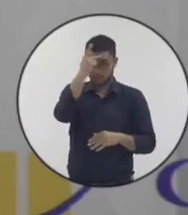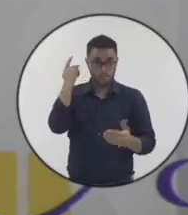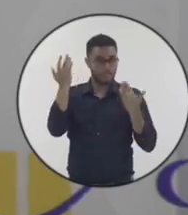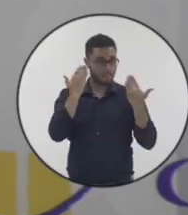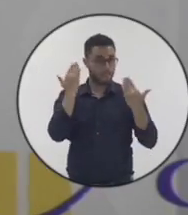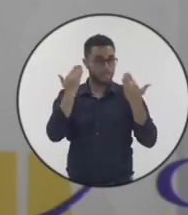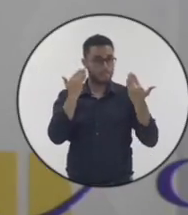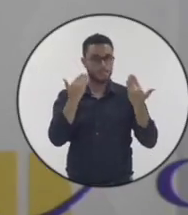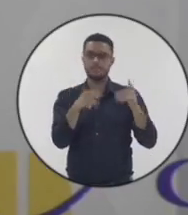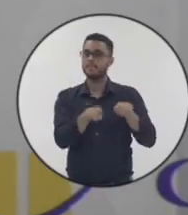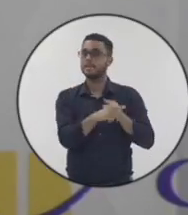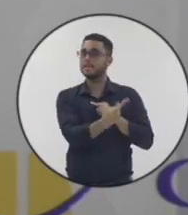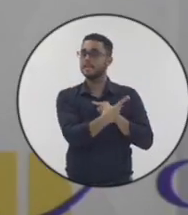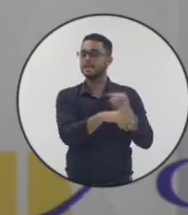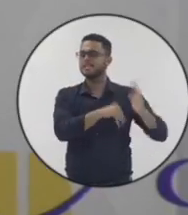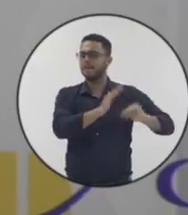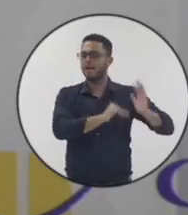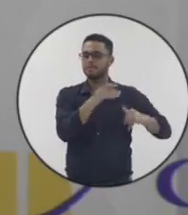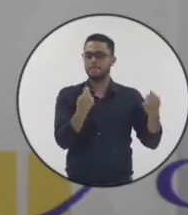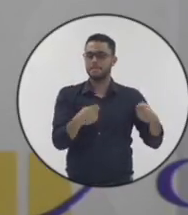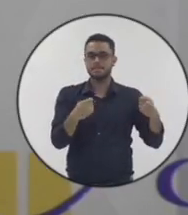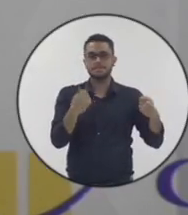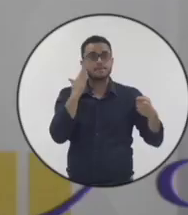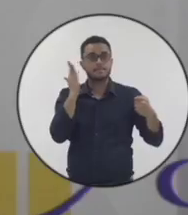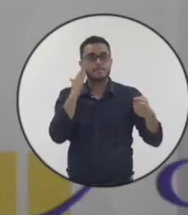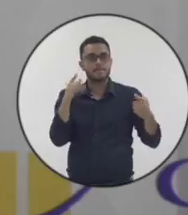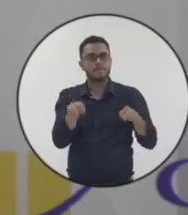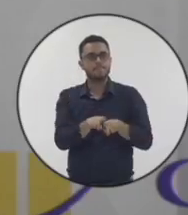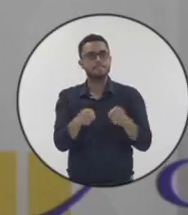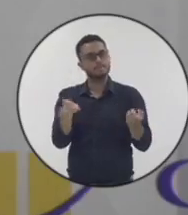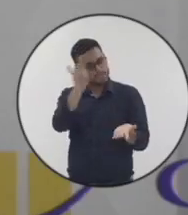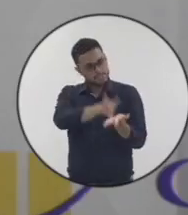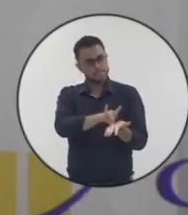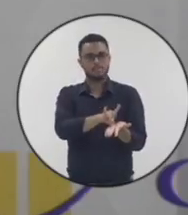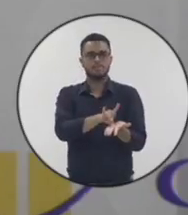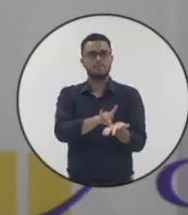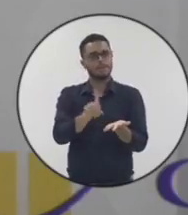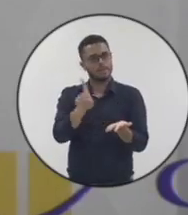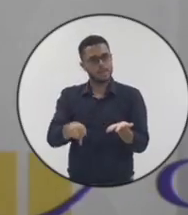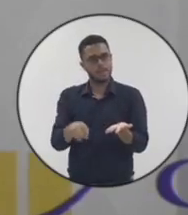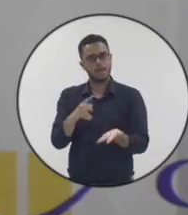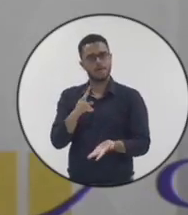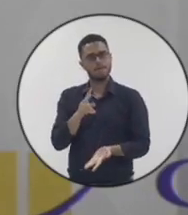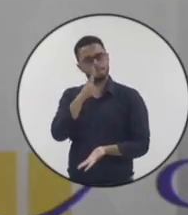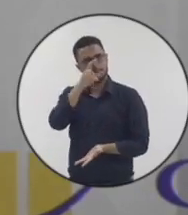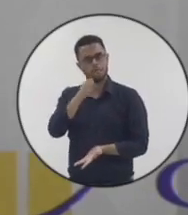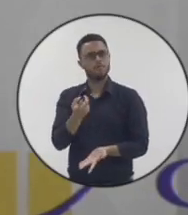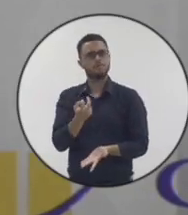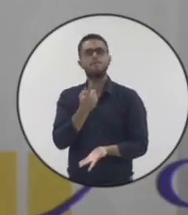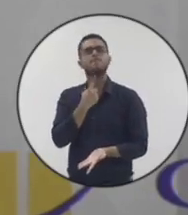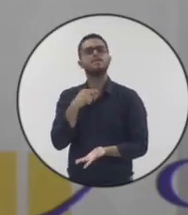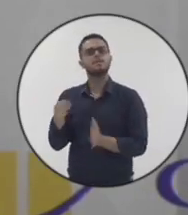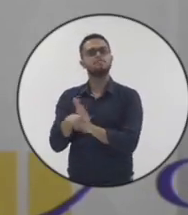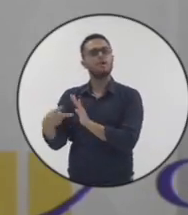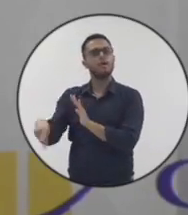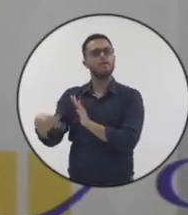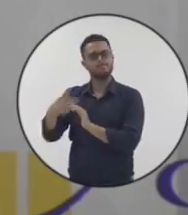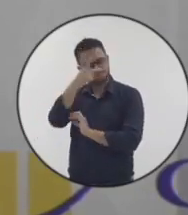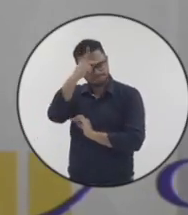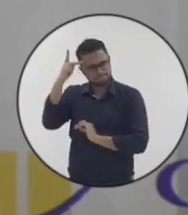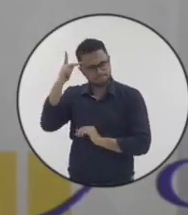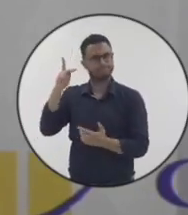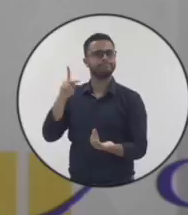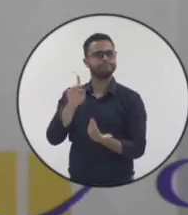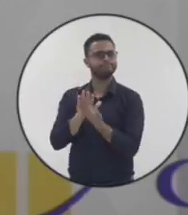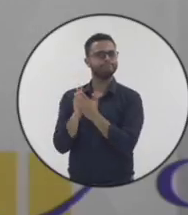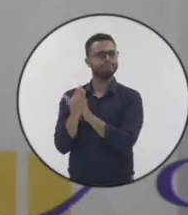profissionais, precisam reconhecer e legitimar a autodeterminação das pessoas transexuais e travestis